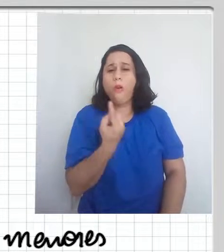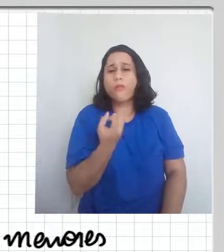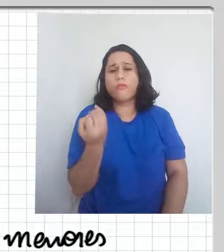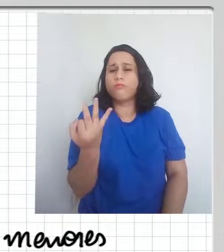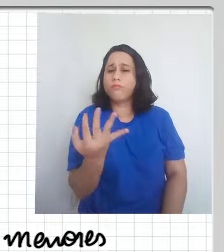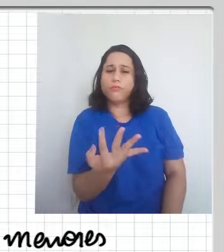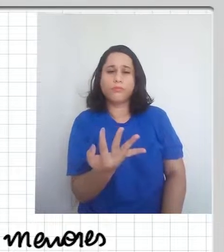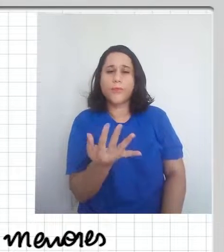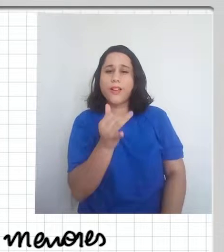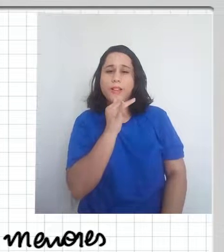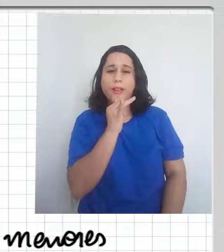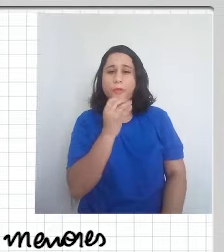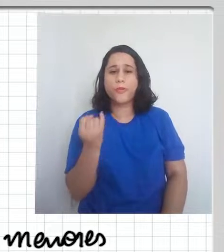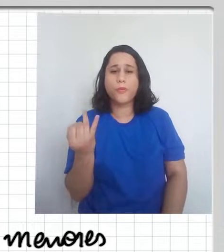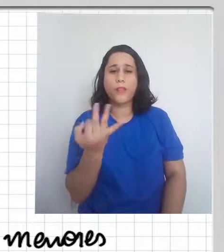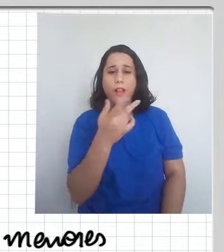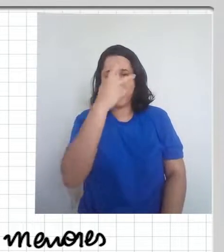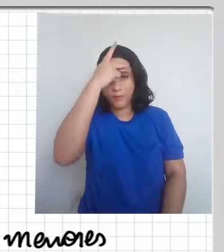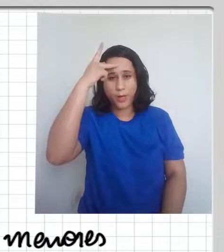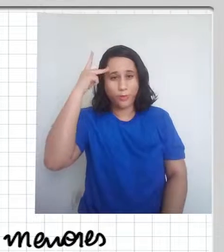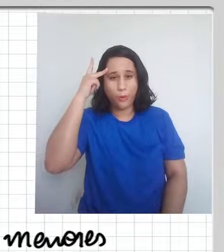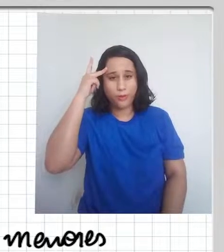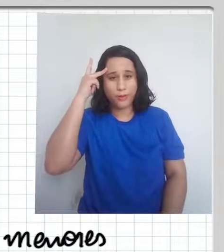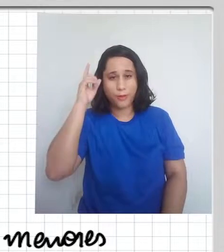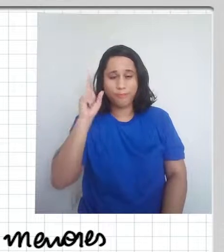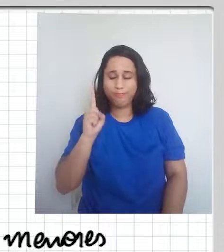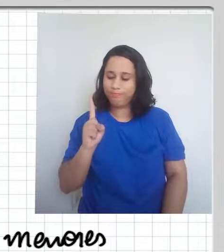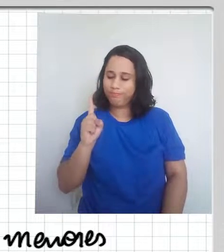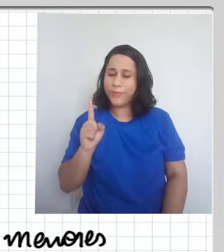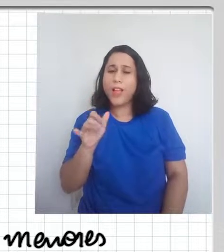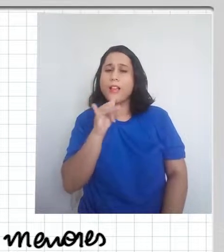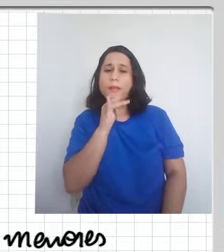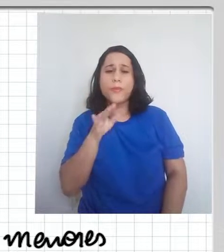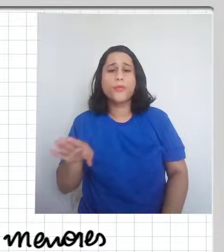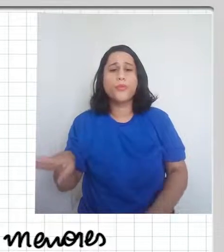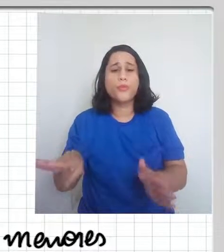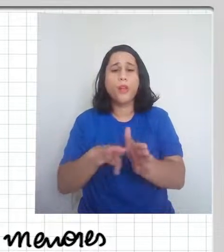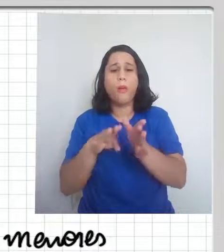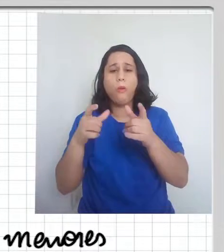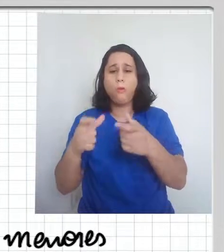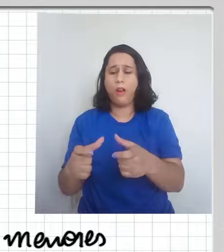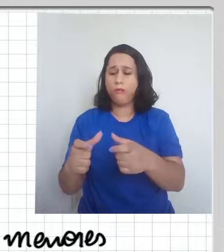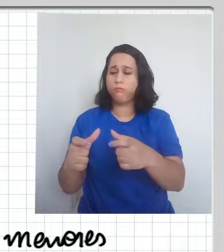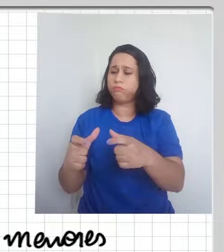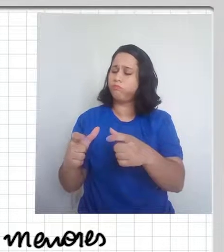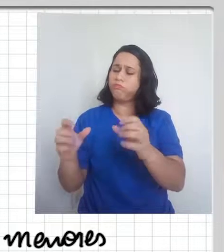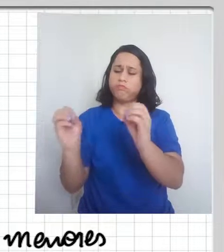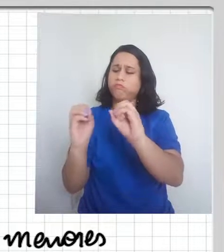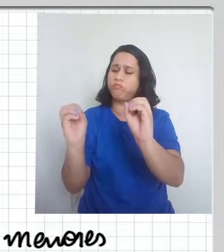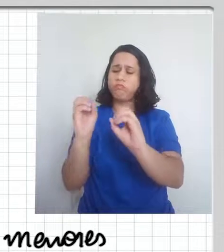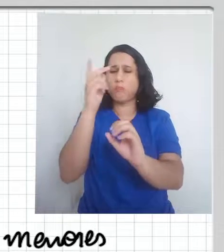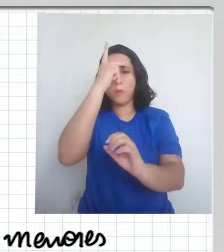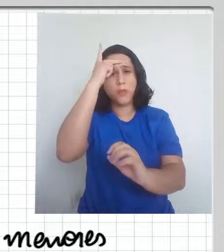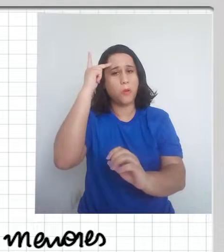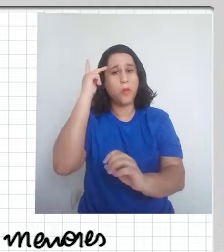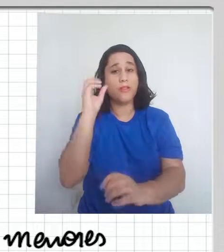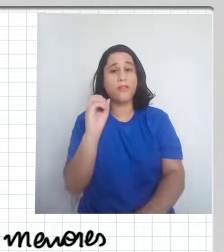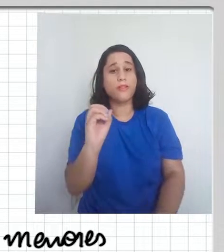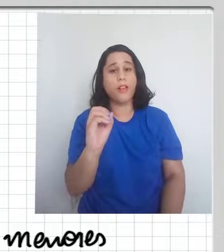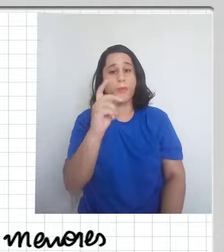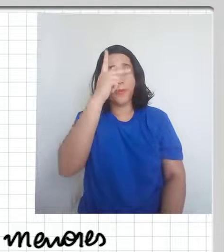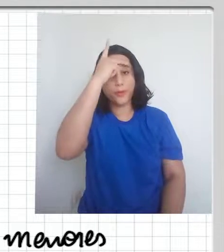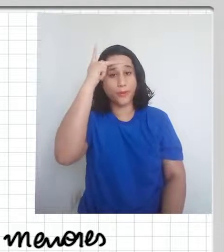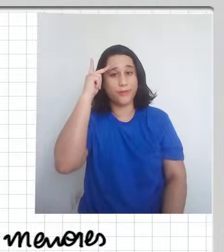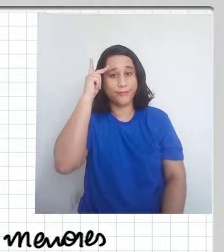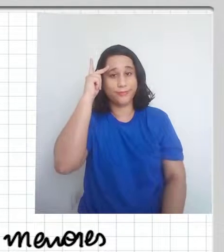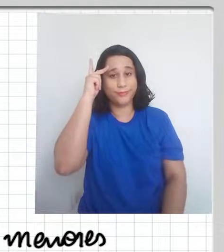vou dar um exemplo de contar pessoas. Quando você conta pessoas, você chega num lugar que não tem ninguém, você diz, não tem nenhuma pessoa, ou seja, 0